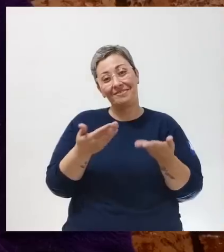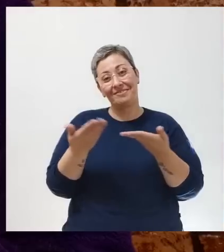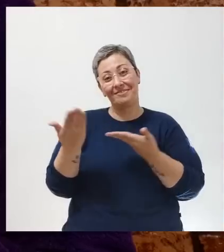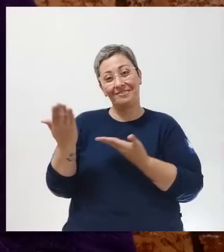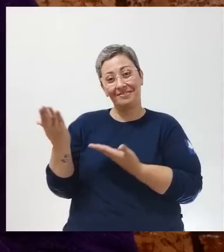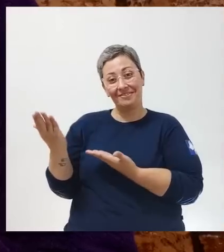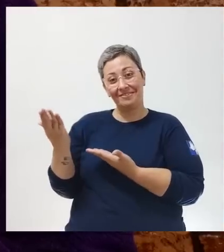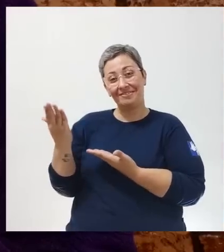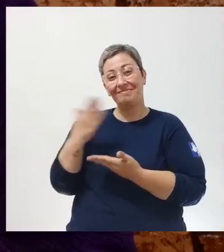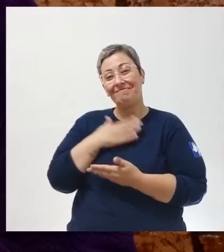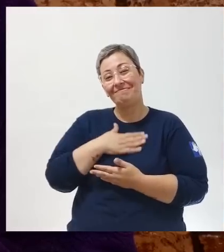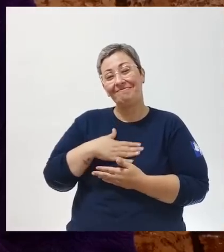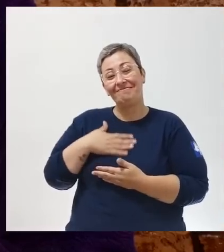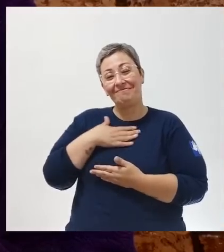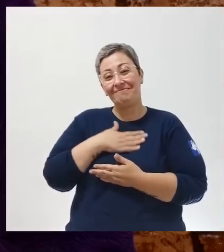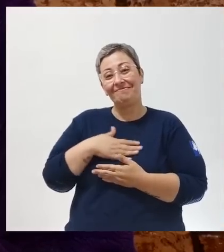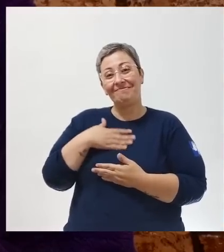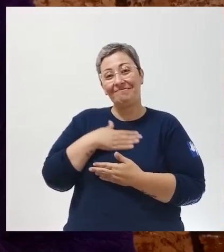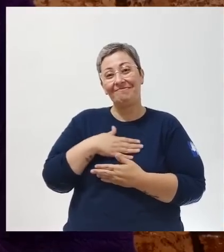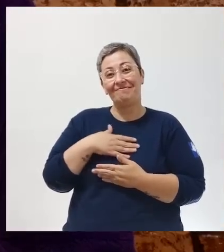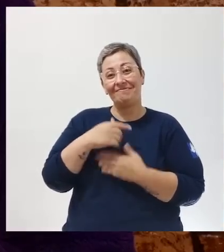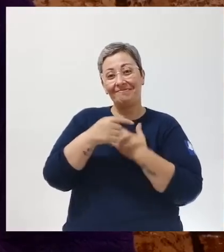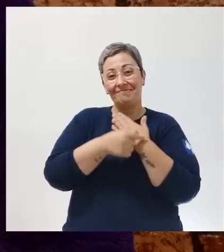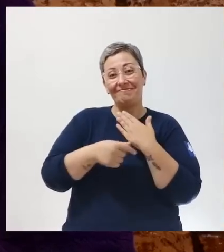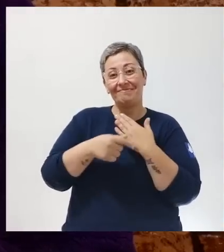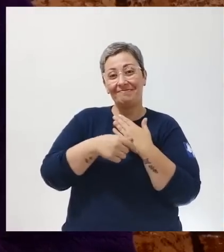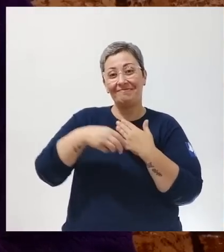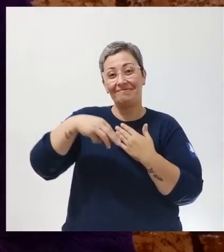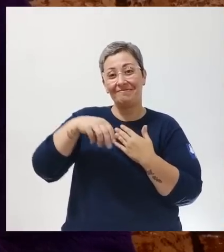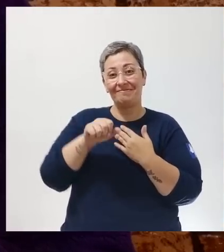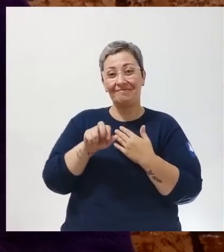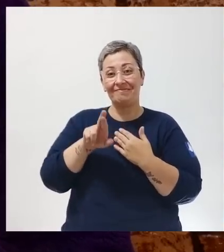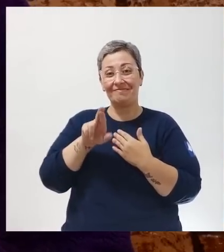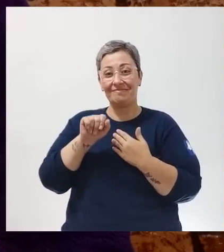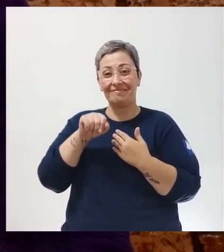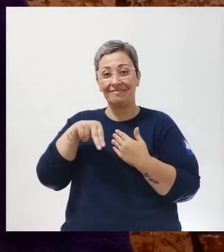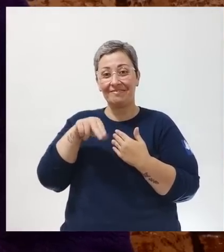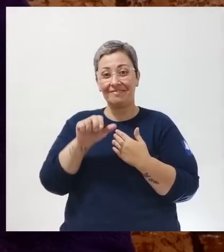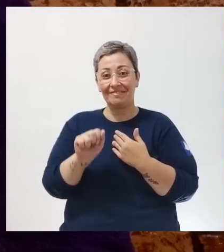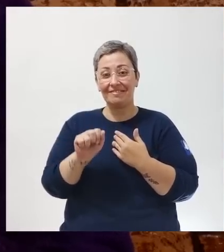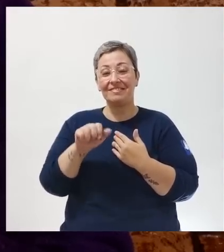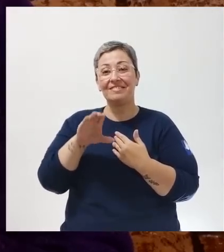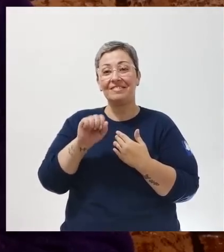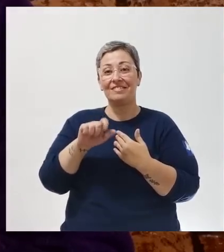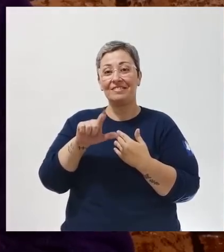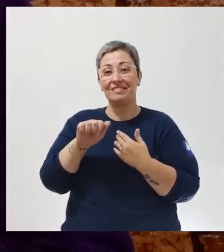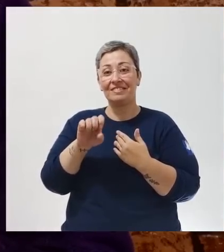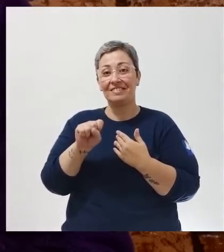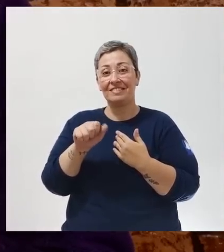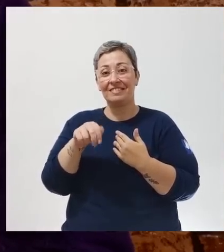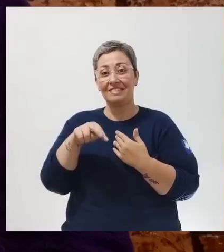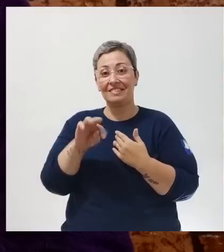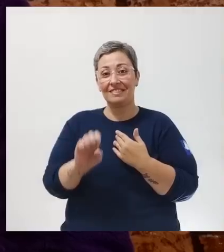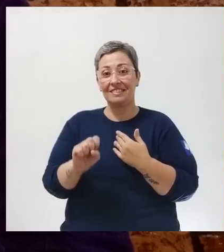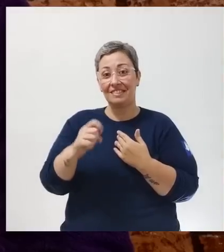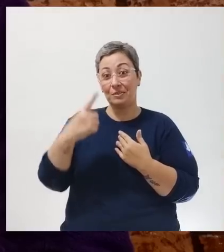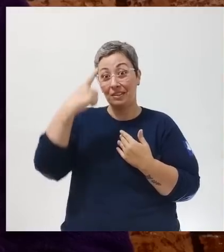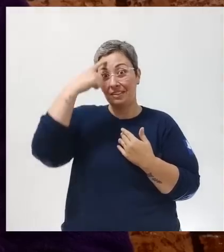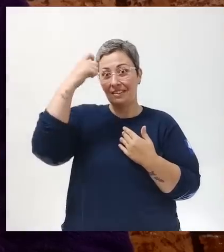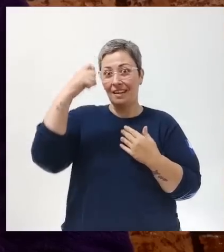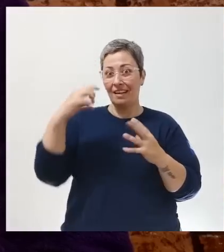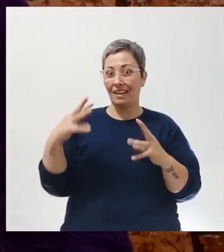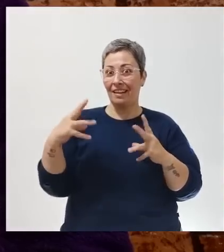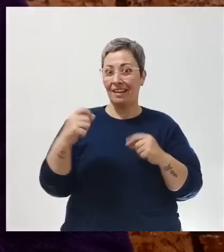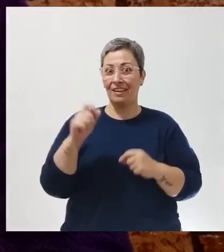é este querido livro de Marina Colasanti, Uma Ideia Toda Azul,